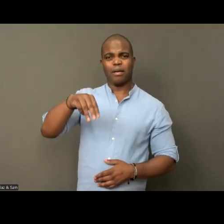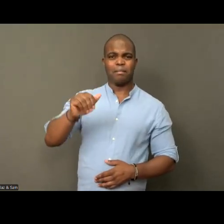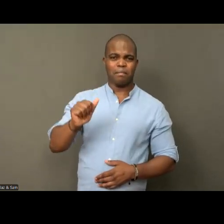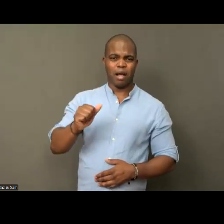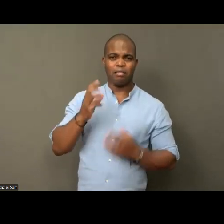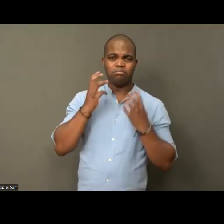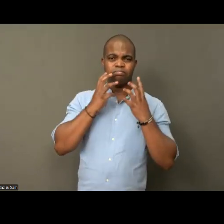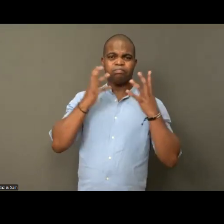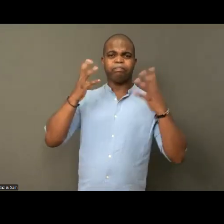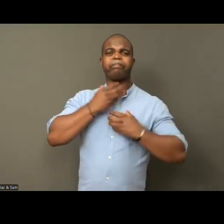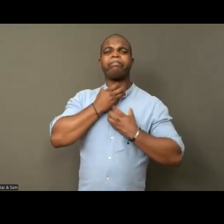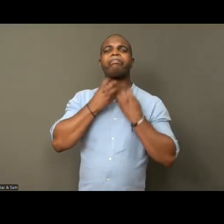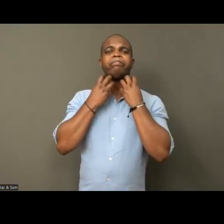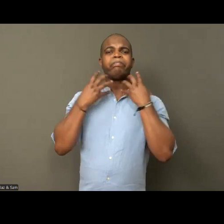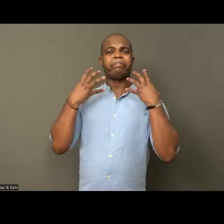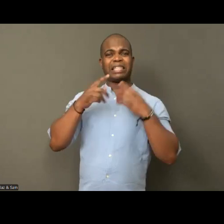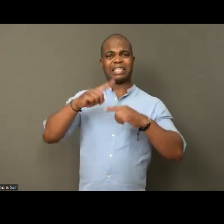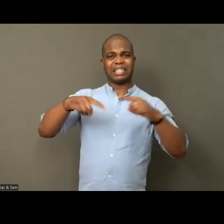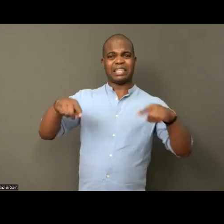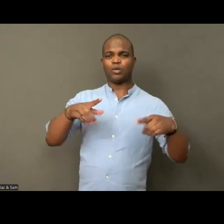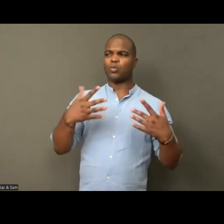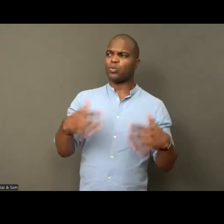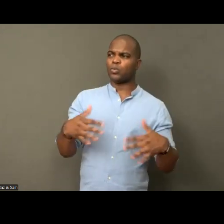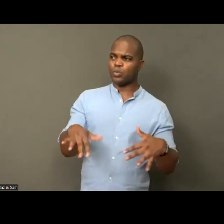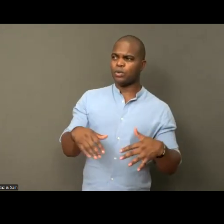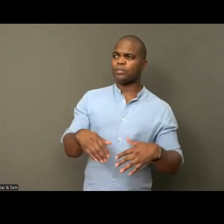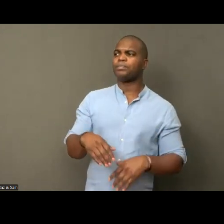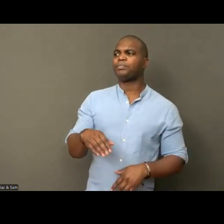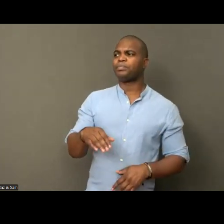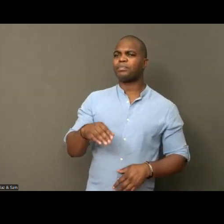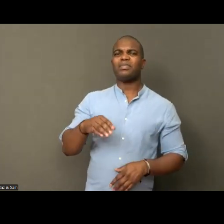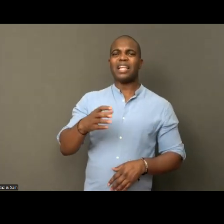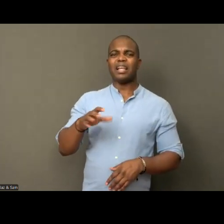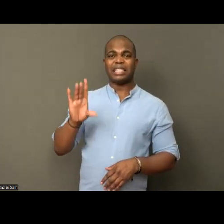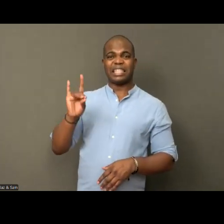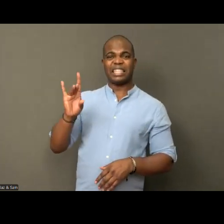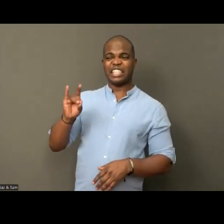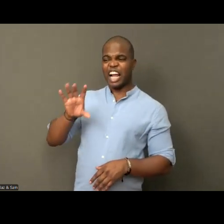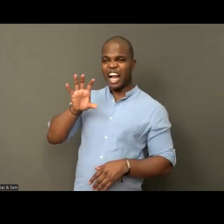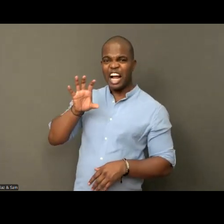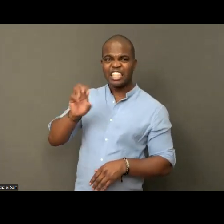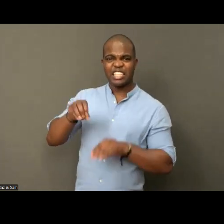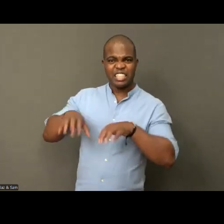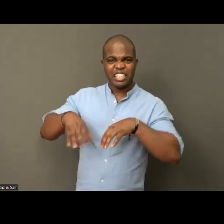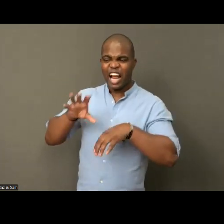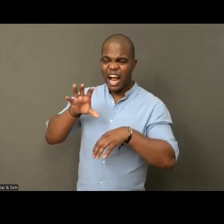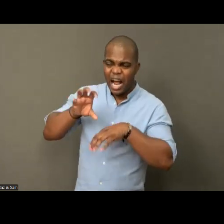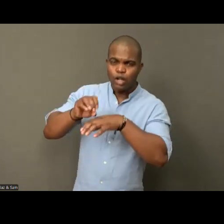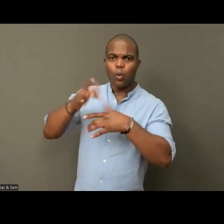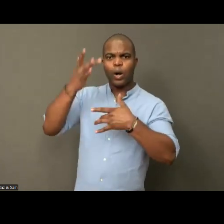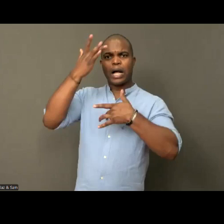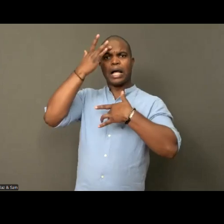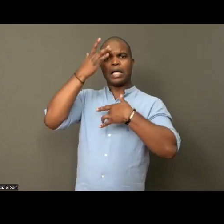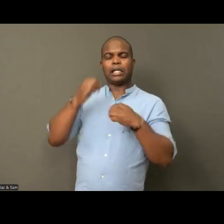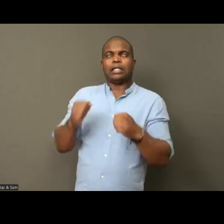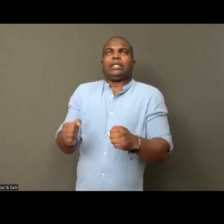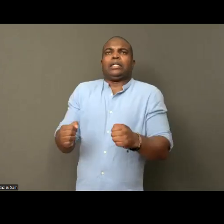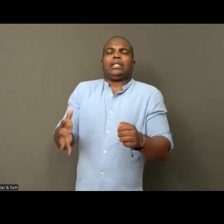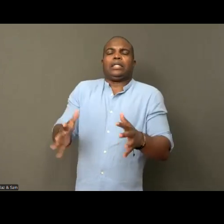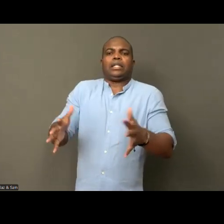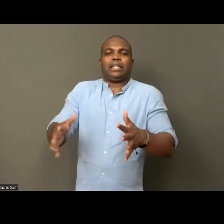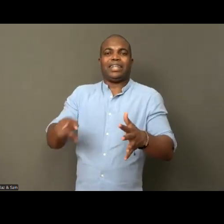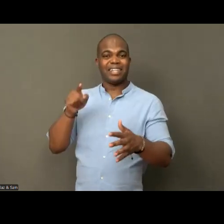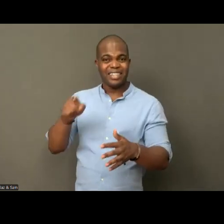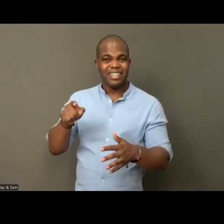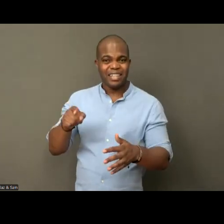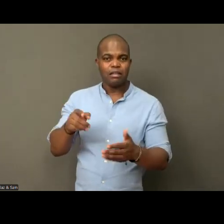por cachorros. Além disso, houve progresso na eliminação da anianise, da doença de Chagas,